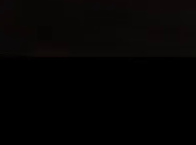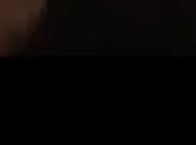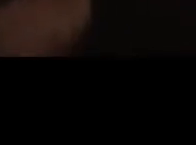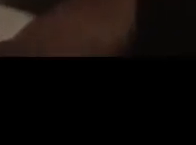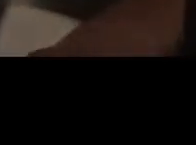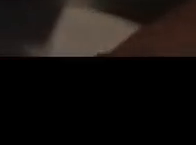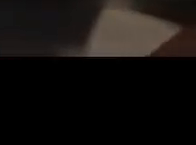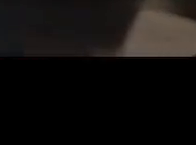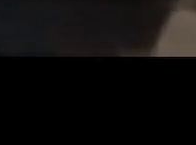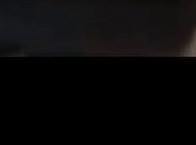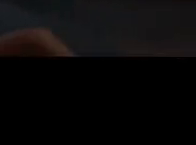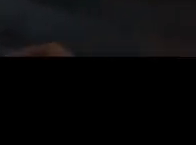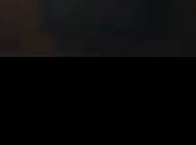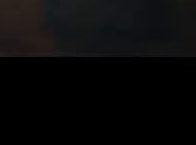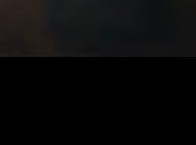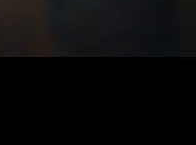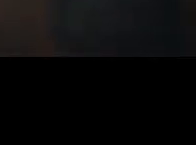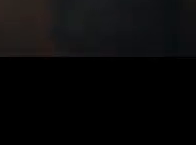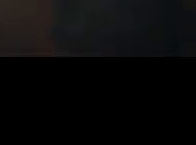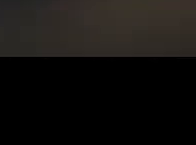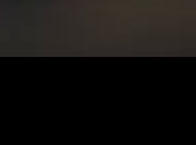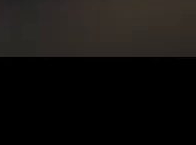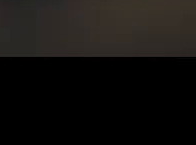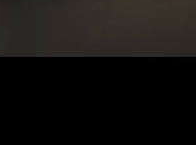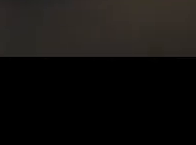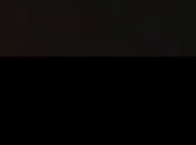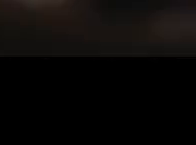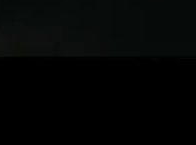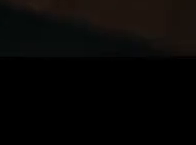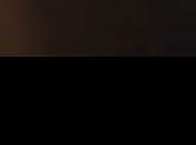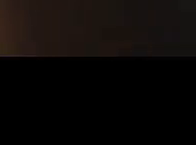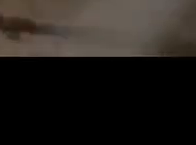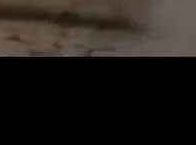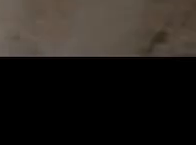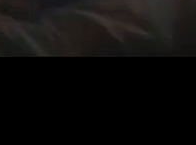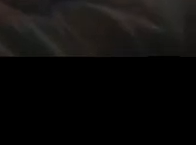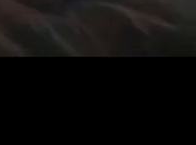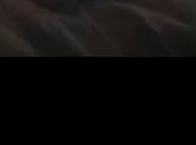Brasil é um dos maiores produtores de lixo eletrônico do mundo.